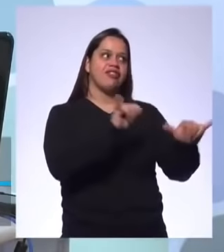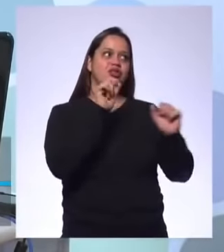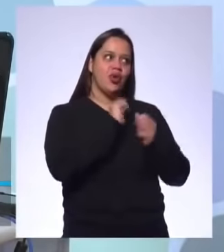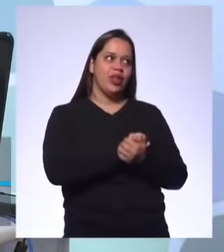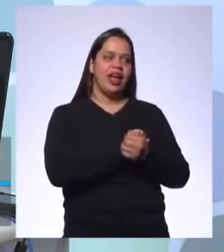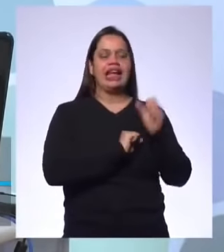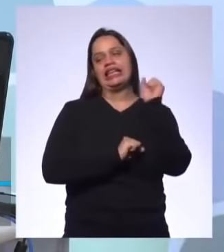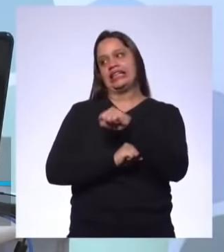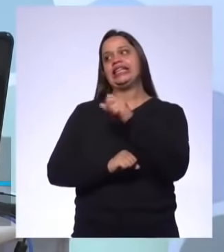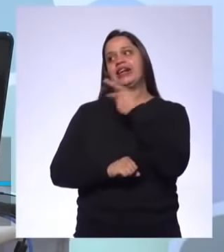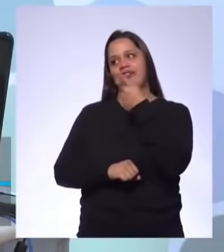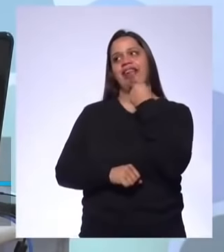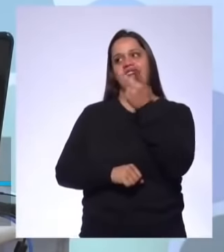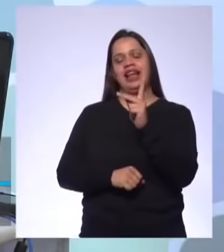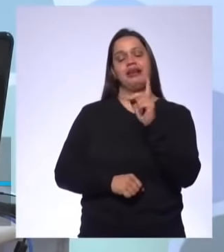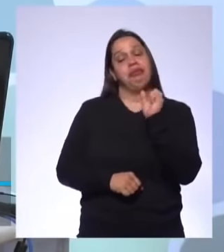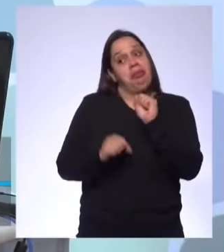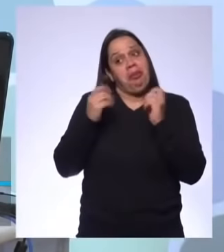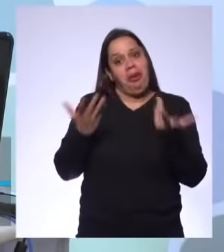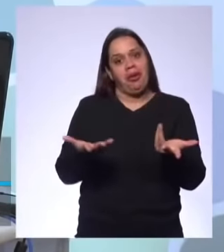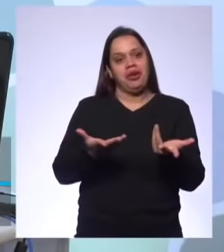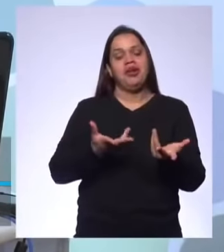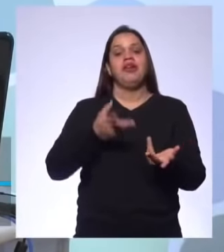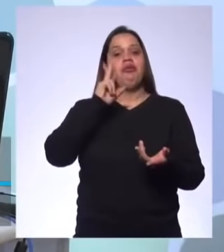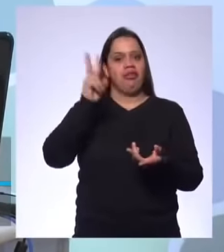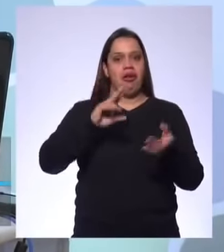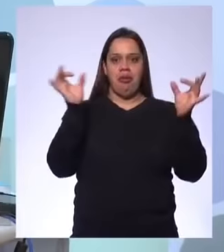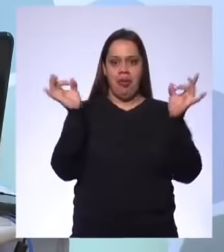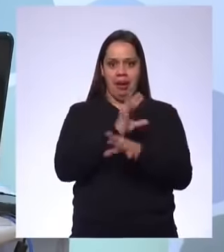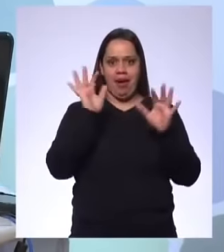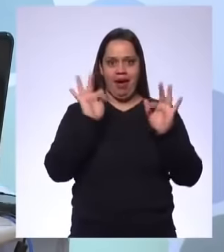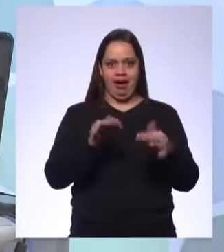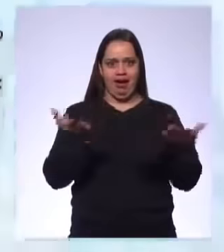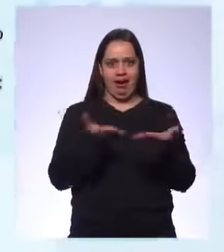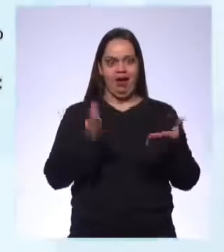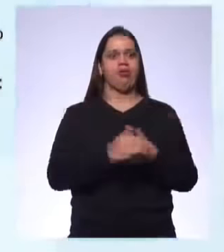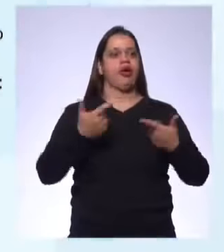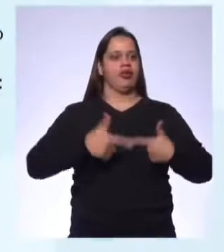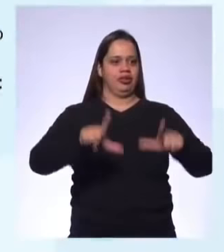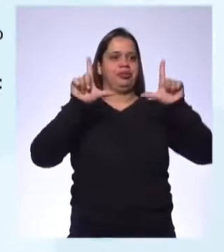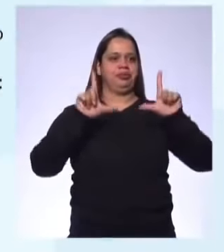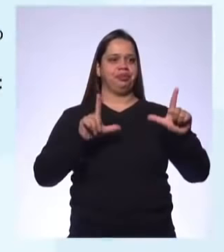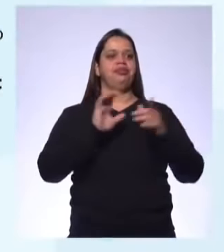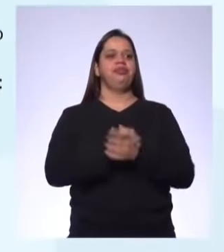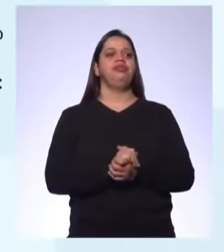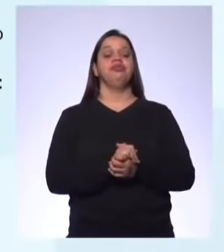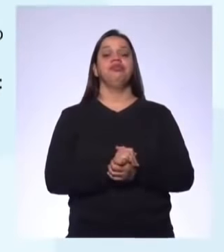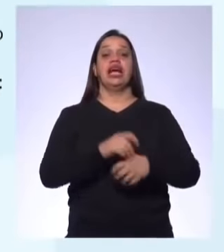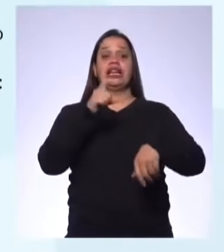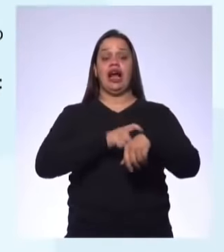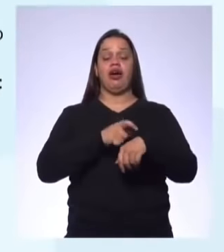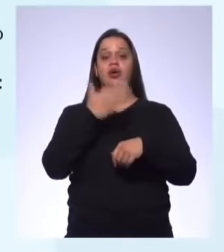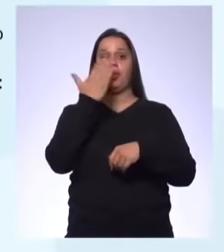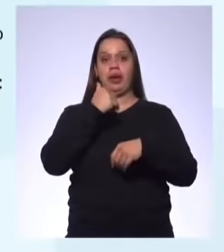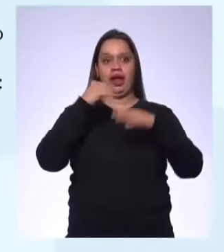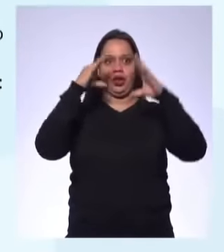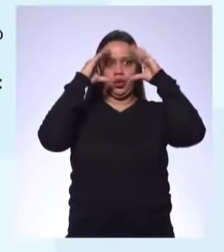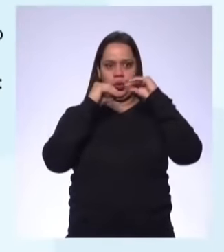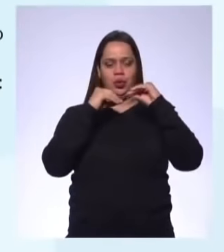Pode ser. Então vamos terminar agora, Mônica? Eu vou repetir aí, ó. No jantar, pode colocar na tela. Tela. Então, no jantar